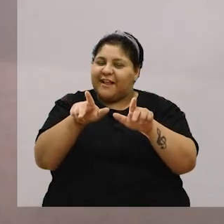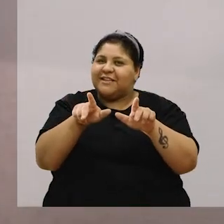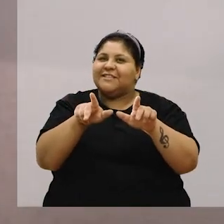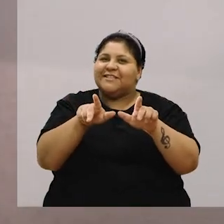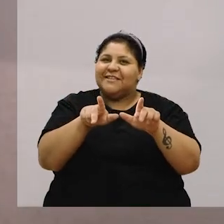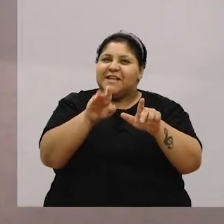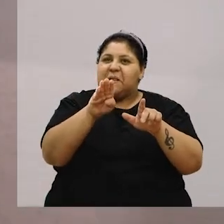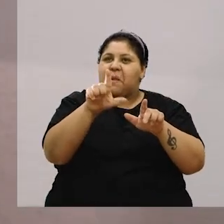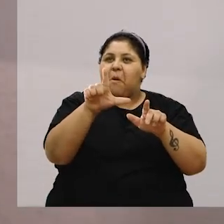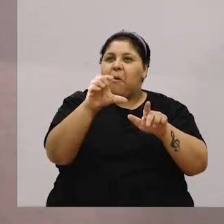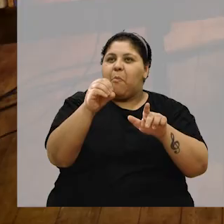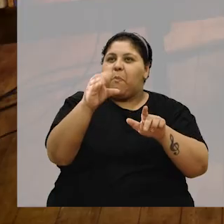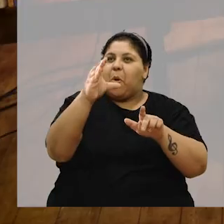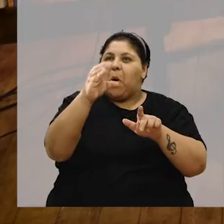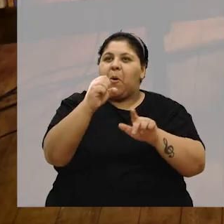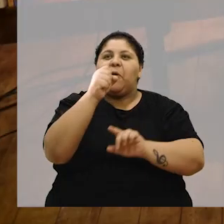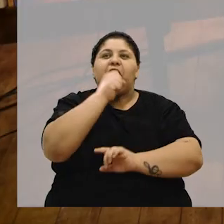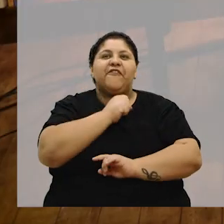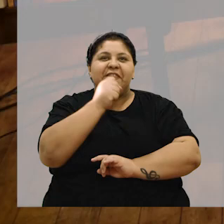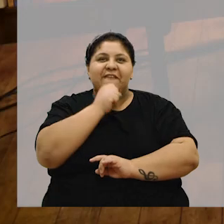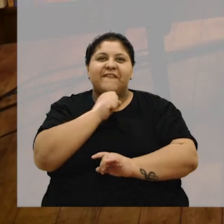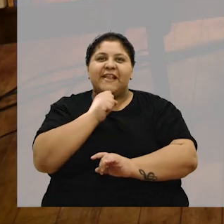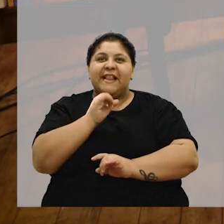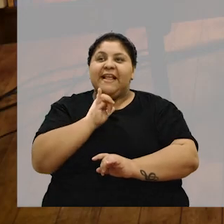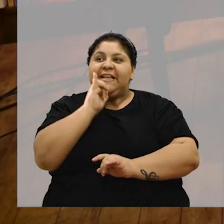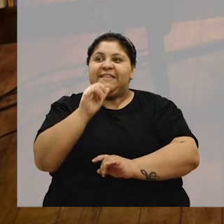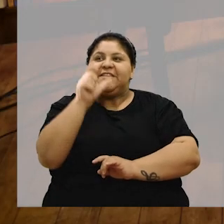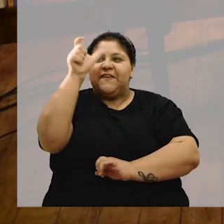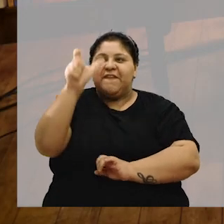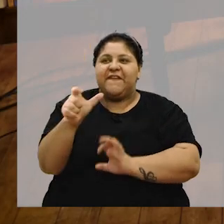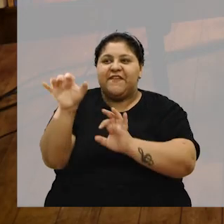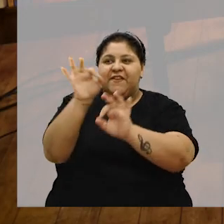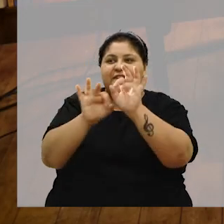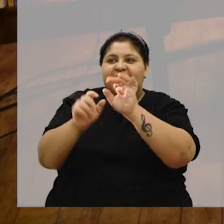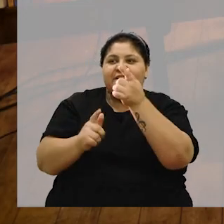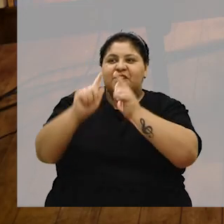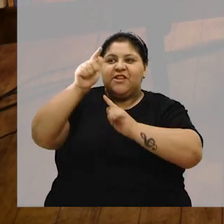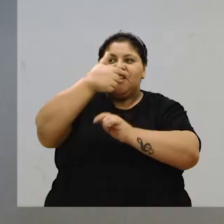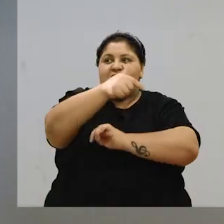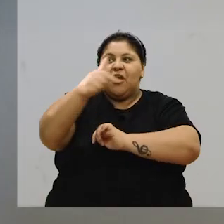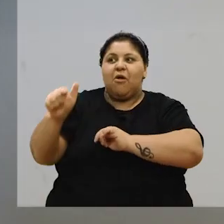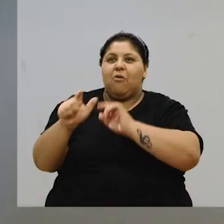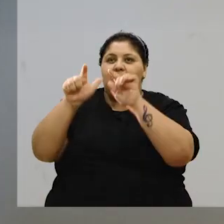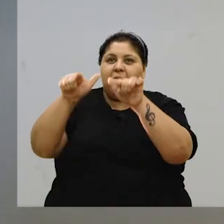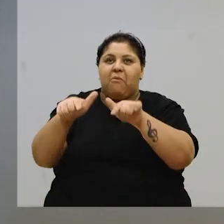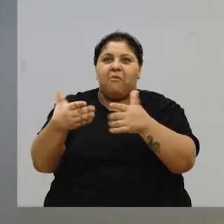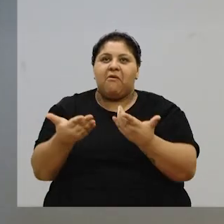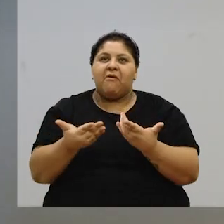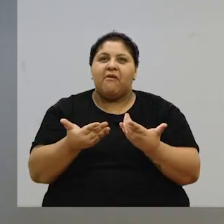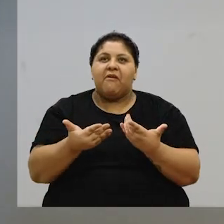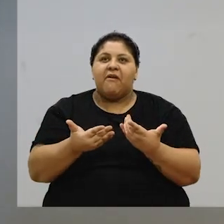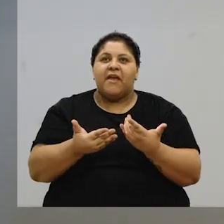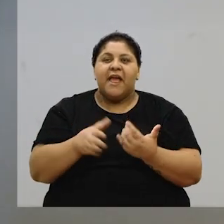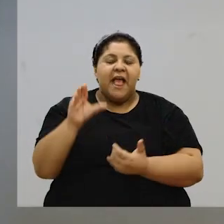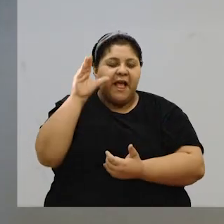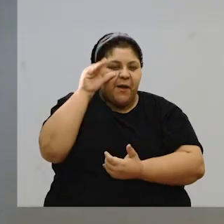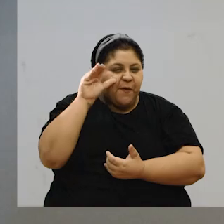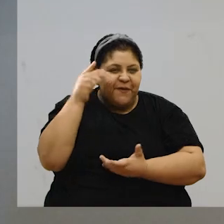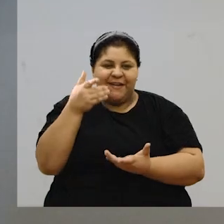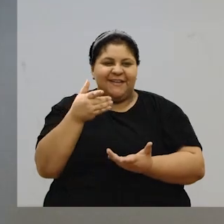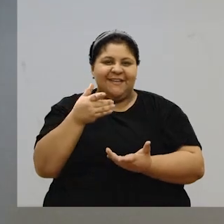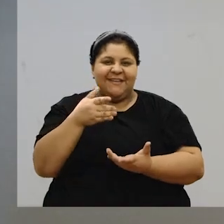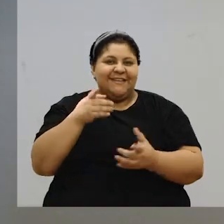inusitada quando a gente fala isso aí para pessoas que organizam carnaval em outros lugares, é uma coisa